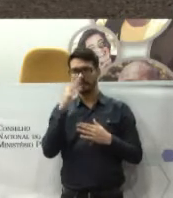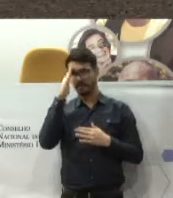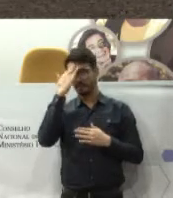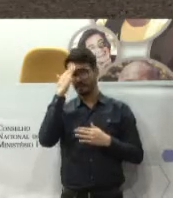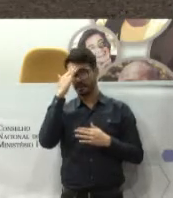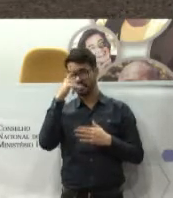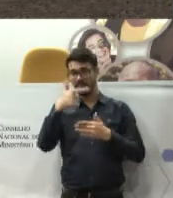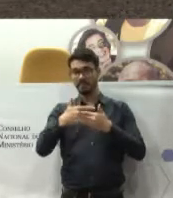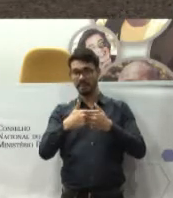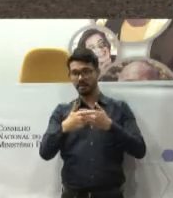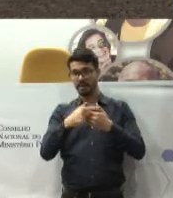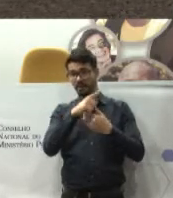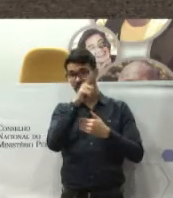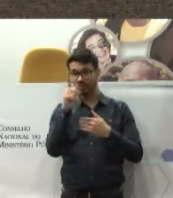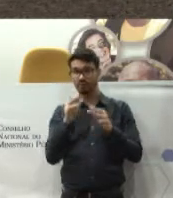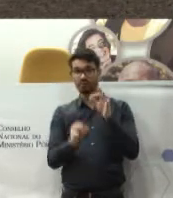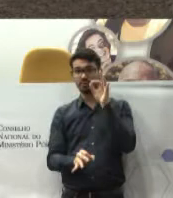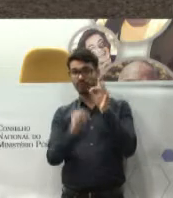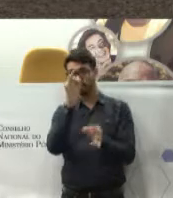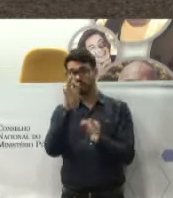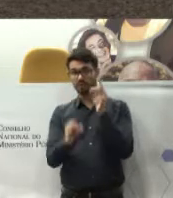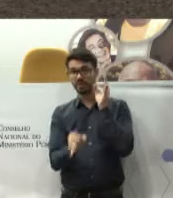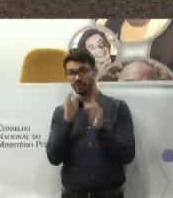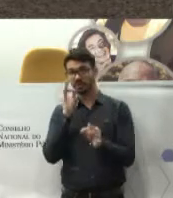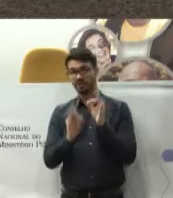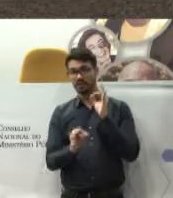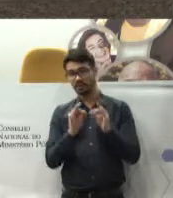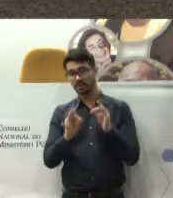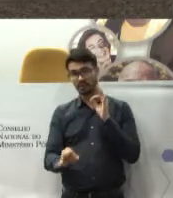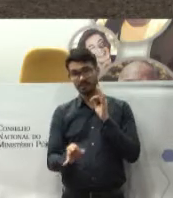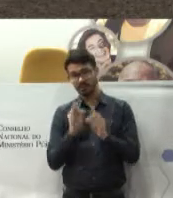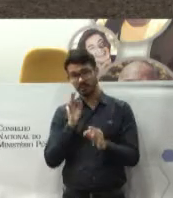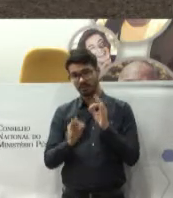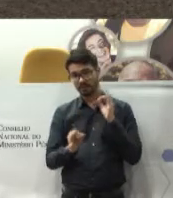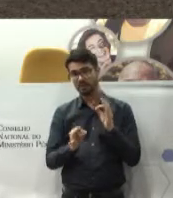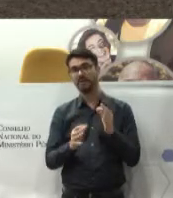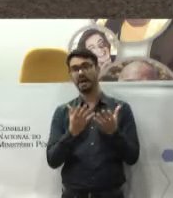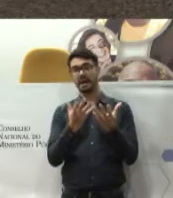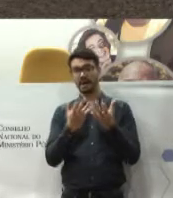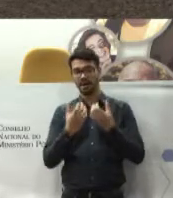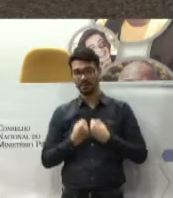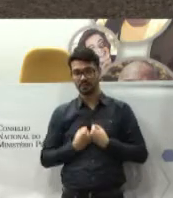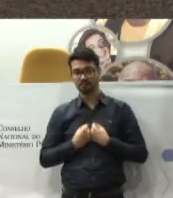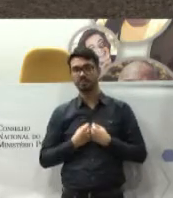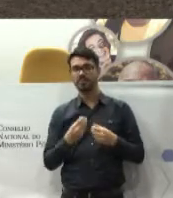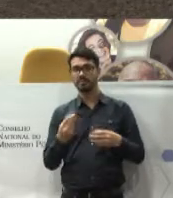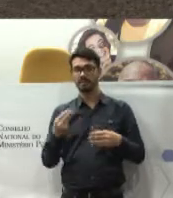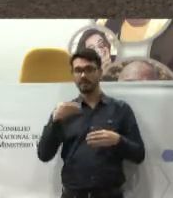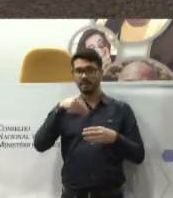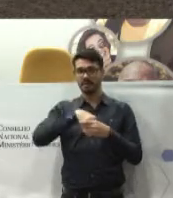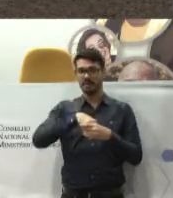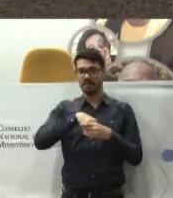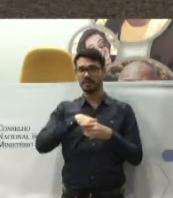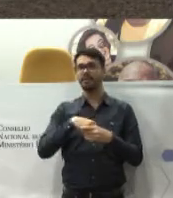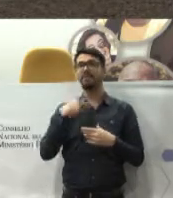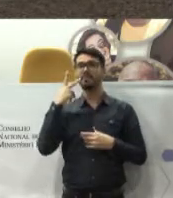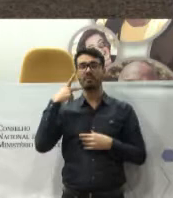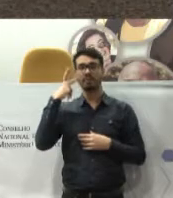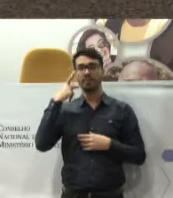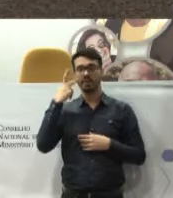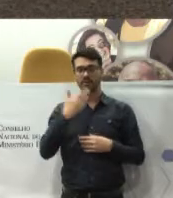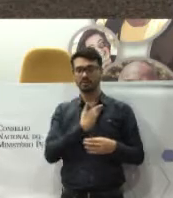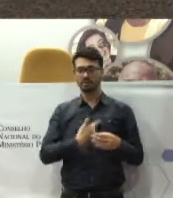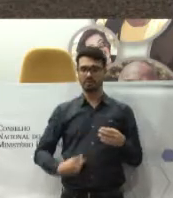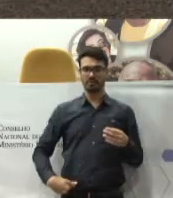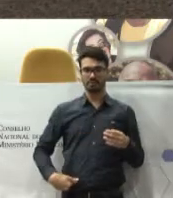do Poder Judiciário, o papel que o Judiciário assume dentro de demandas que tratam de políticas